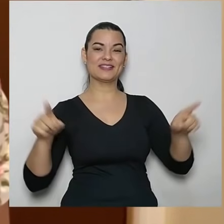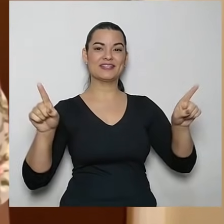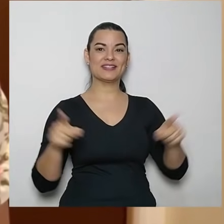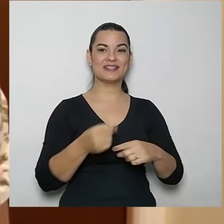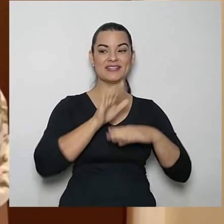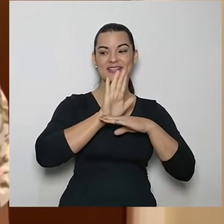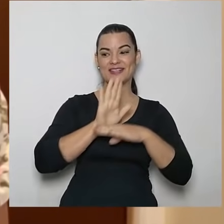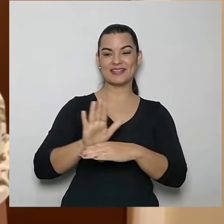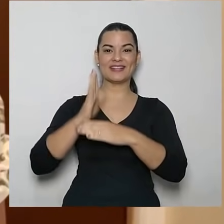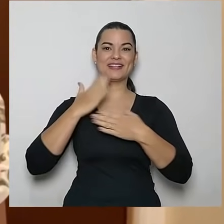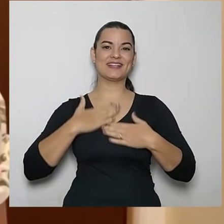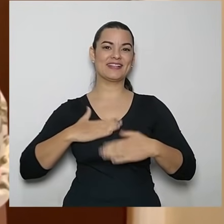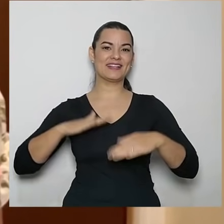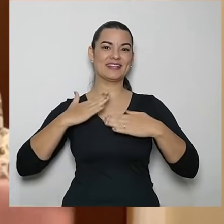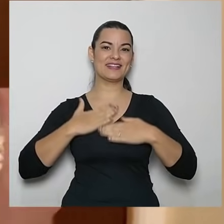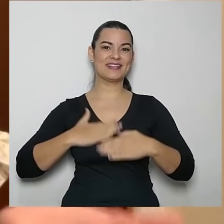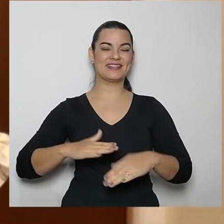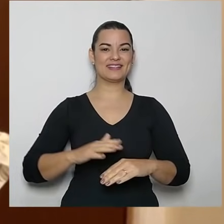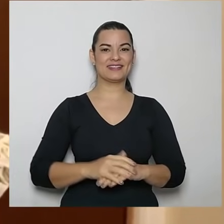o